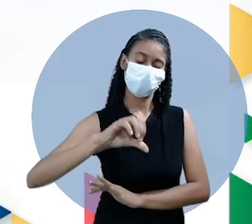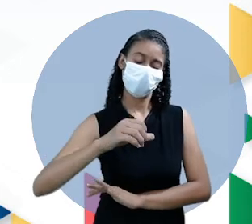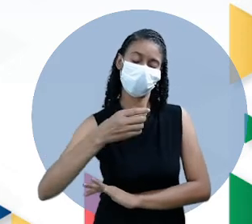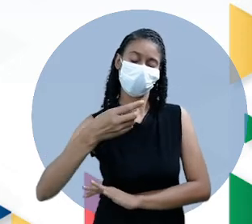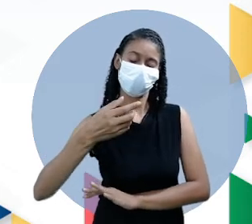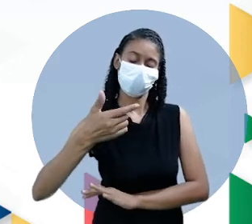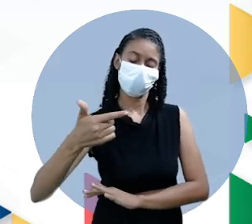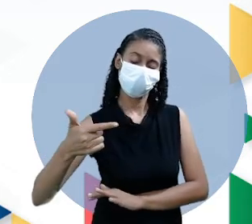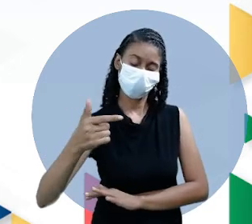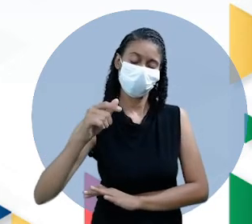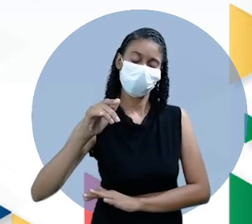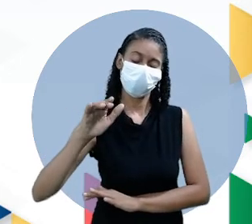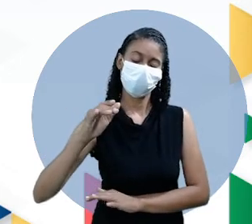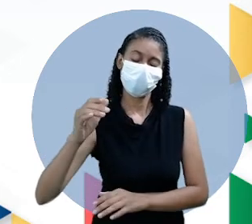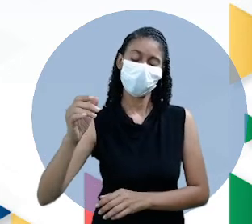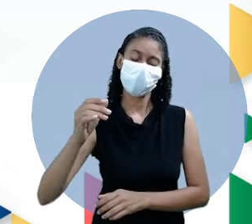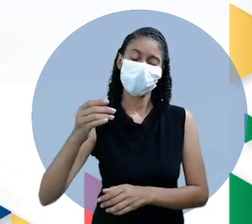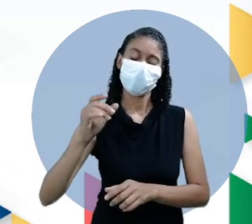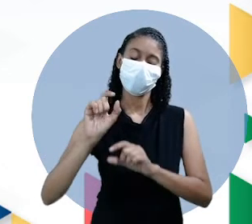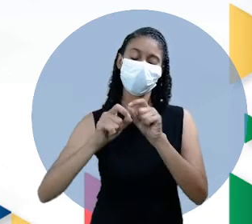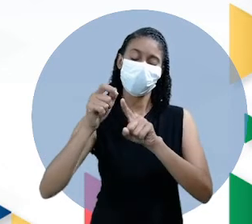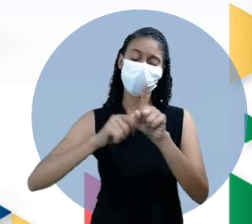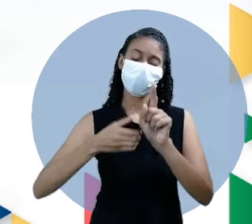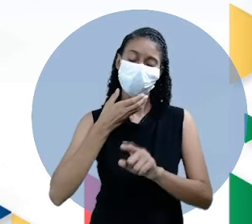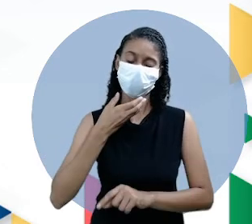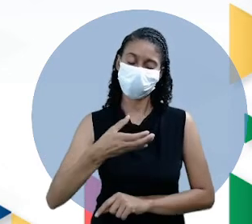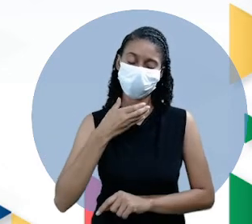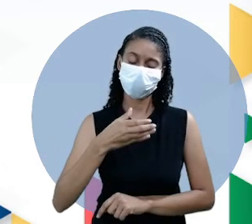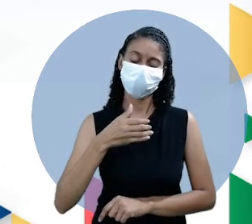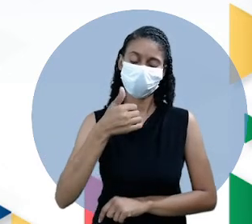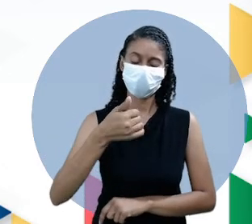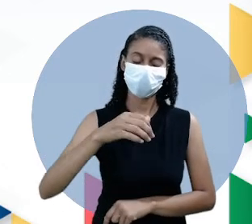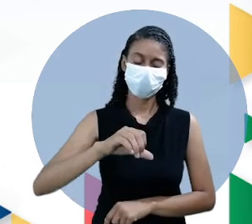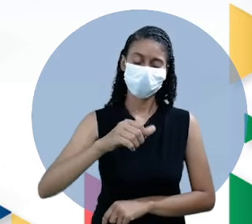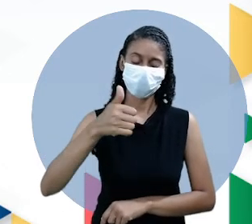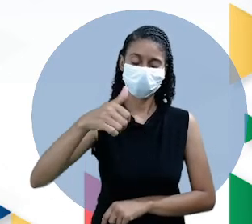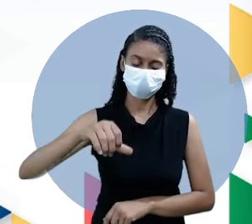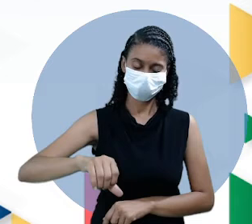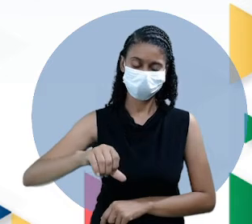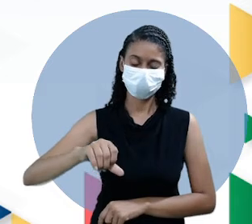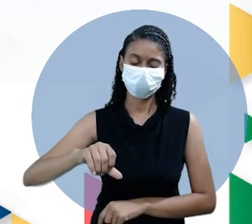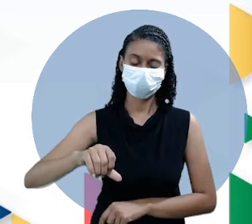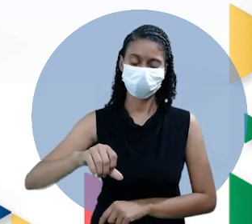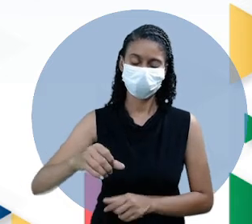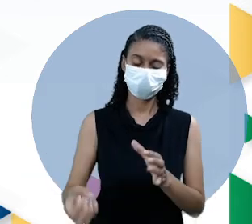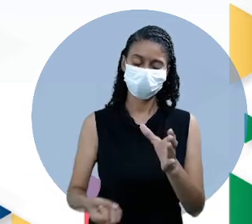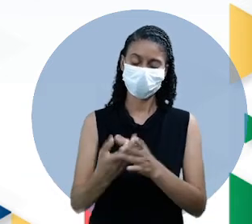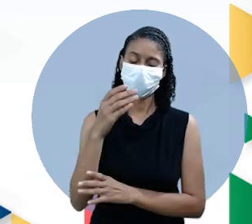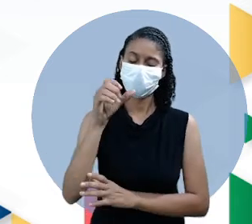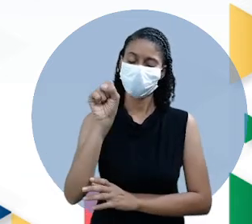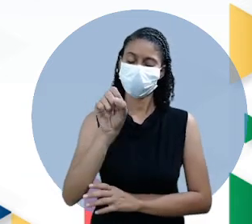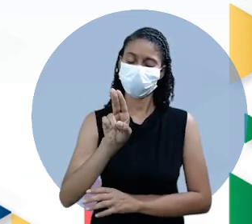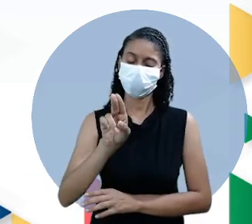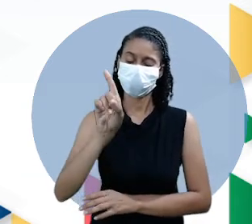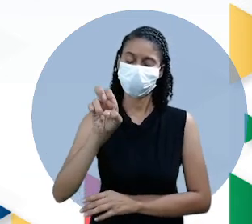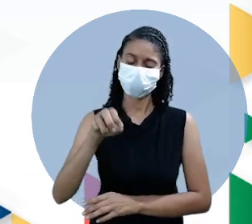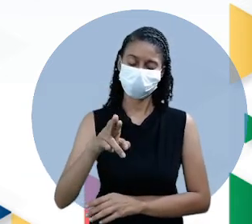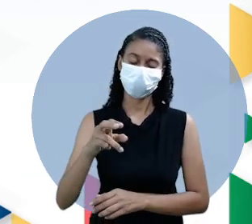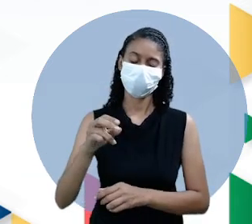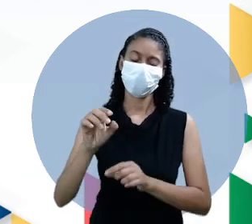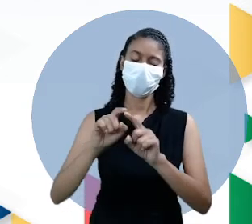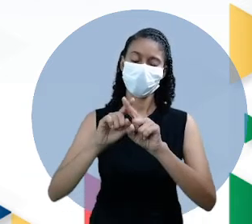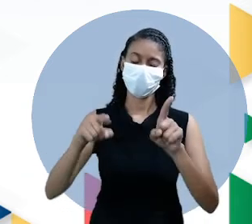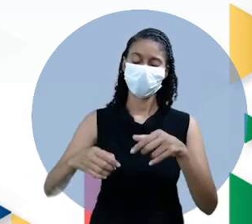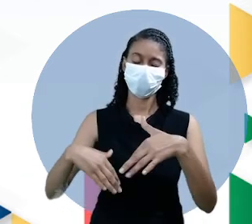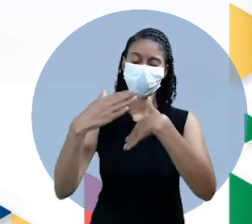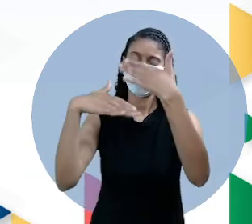de dezembro de 1959, que foi a criação da SUDENE, né, que tinha o objetivo de promover e coordenar o desenvolvimento